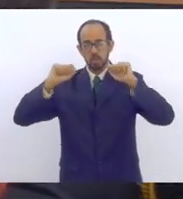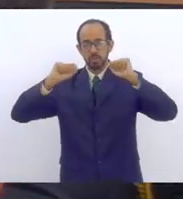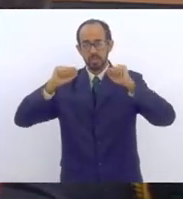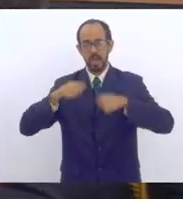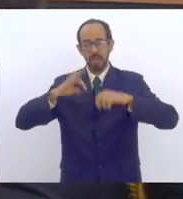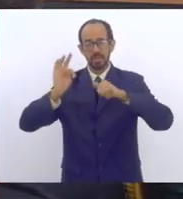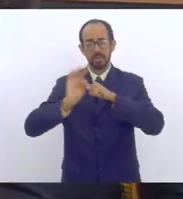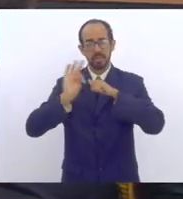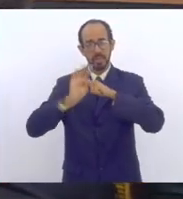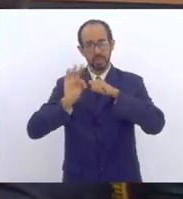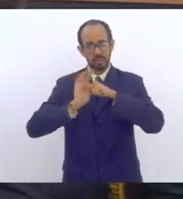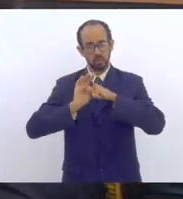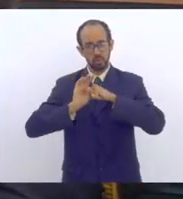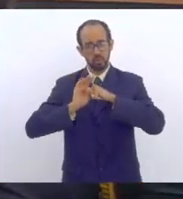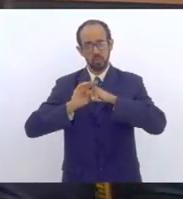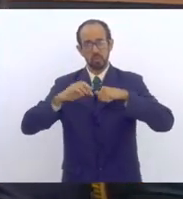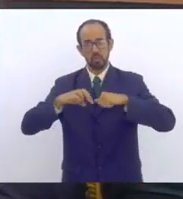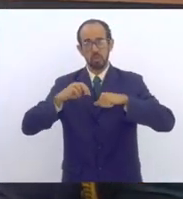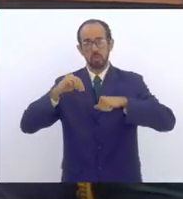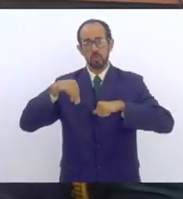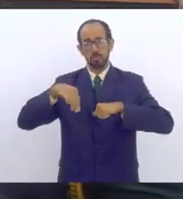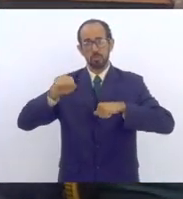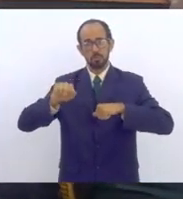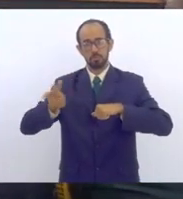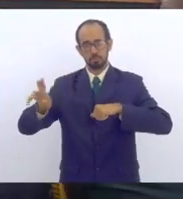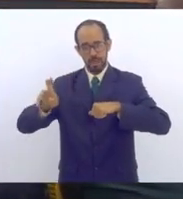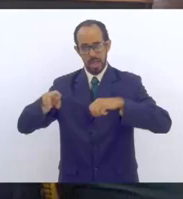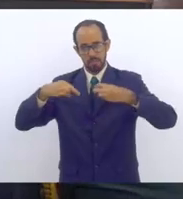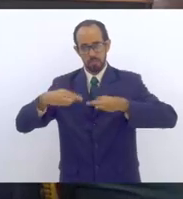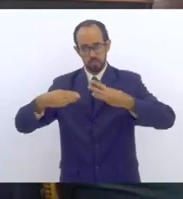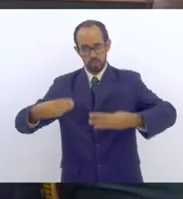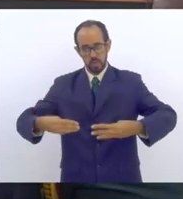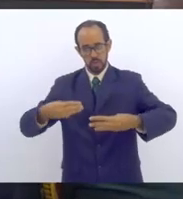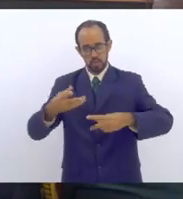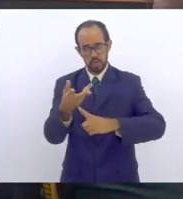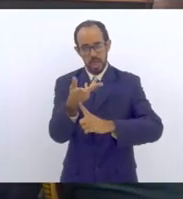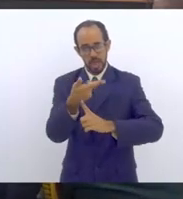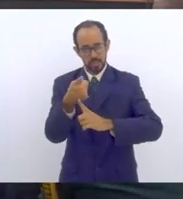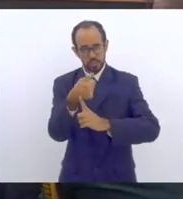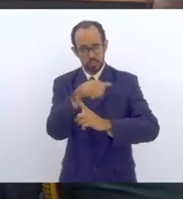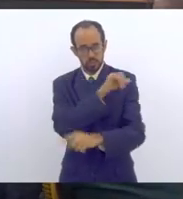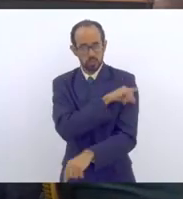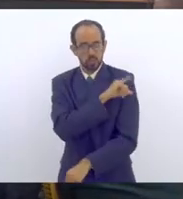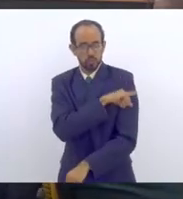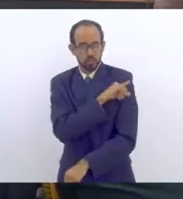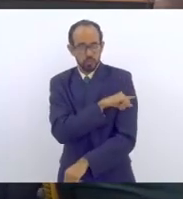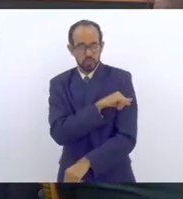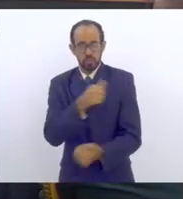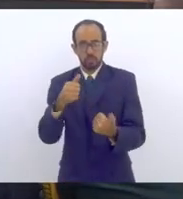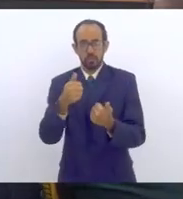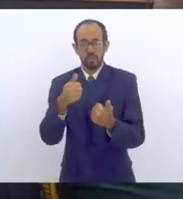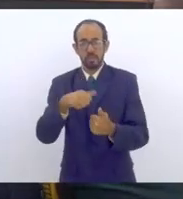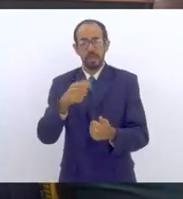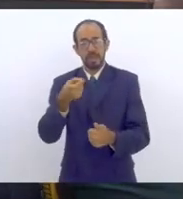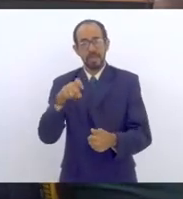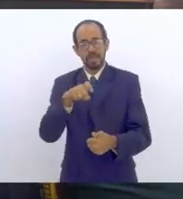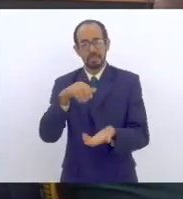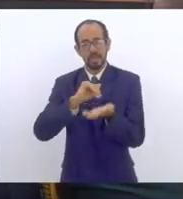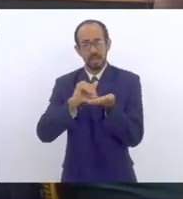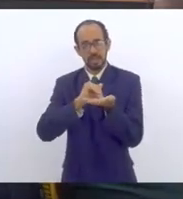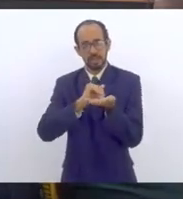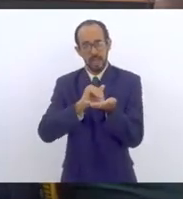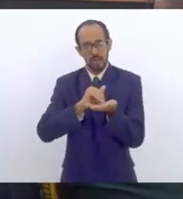Rio e na canalização dos rios Abel e camarim ambos em Queimados o secretário municipal de obras na prefeitura de Queimados